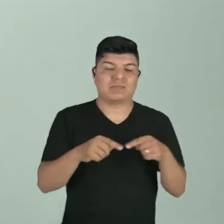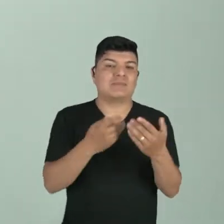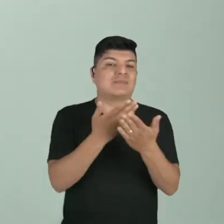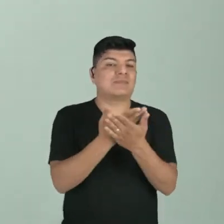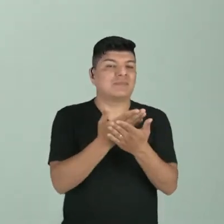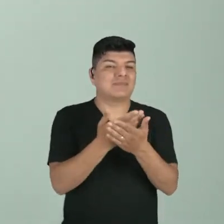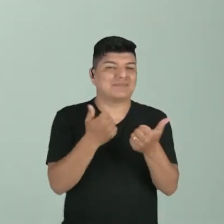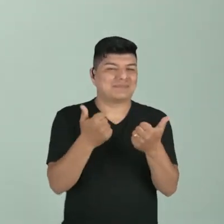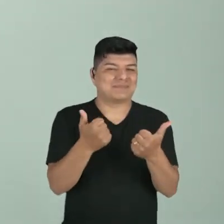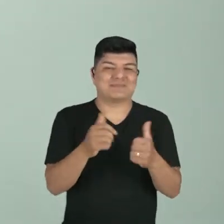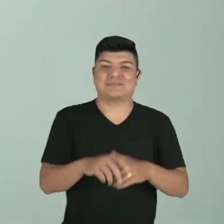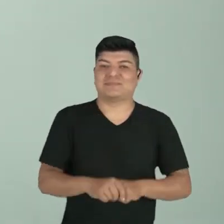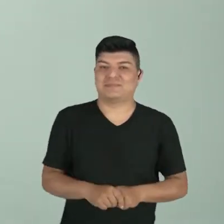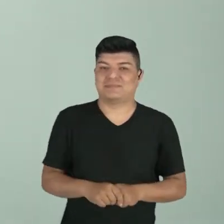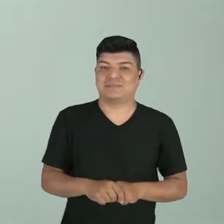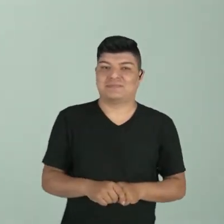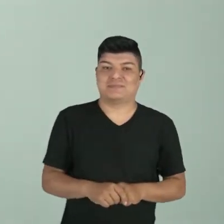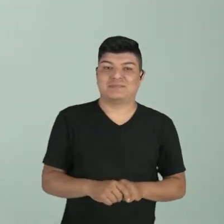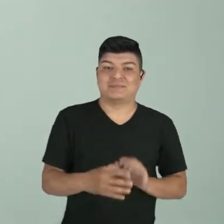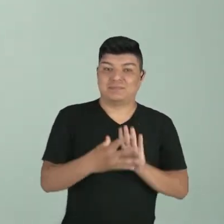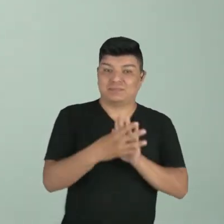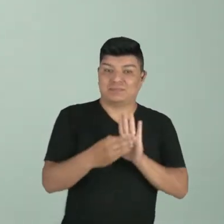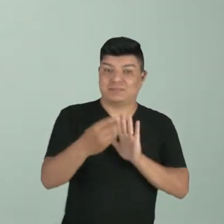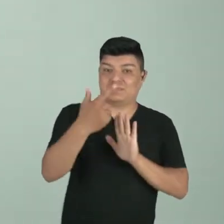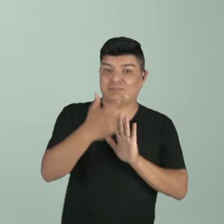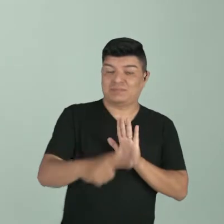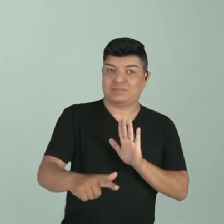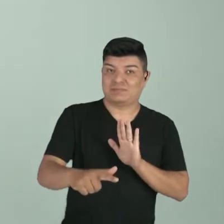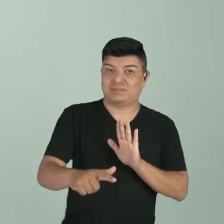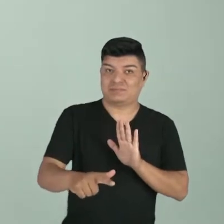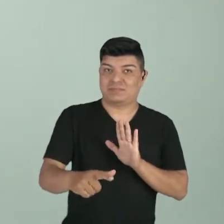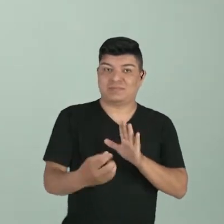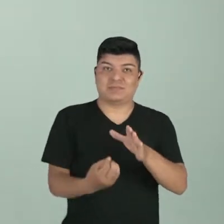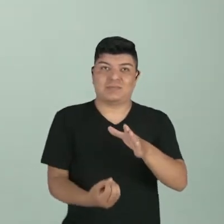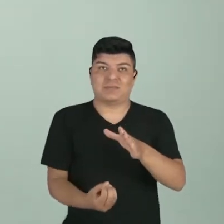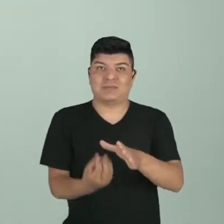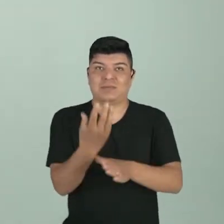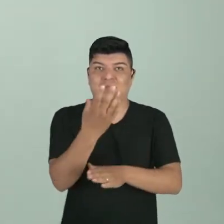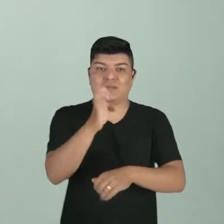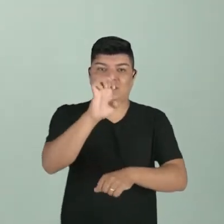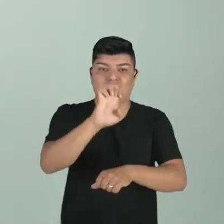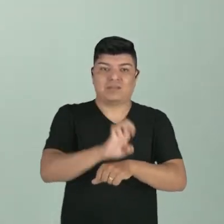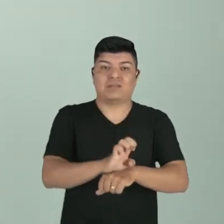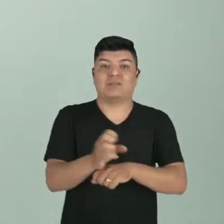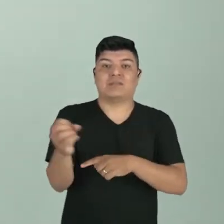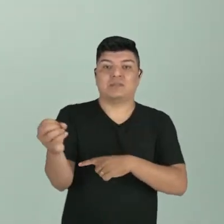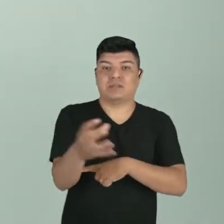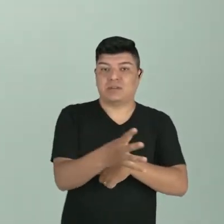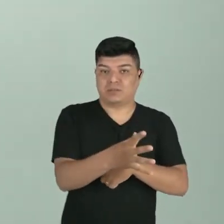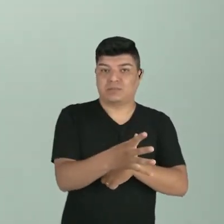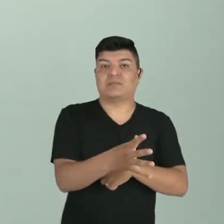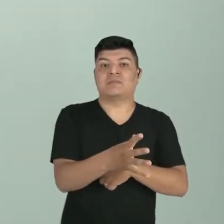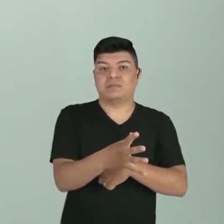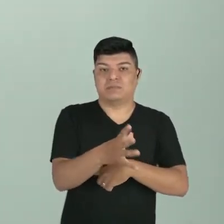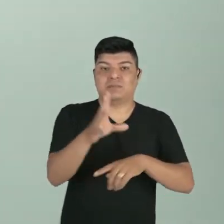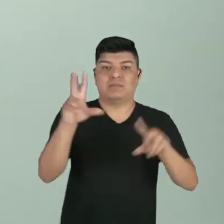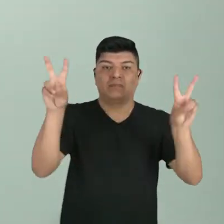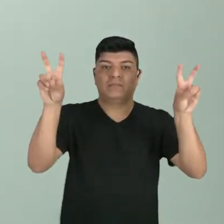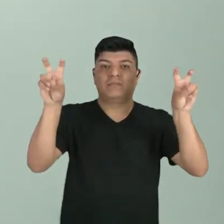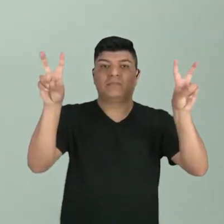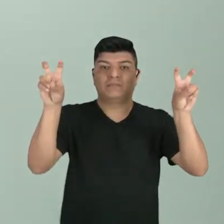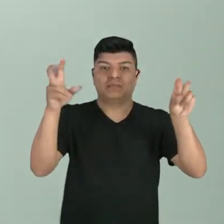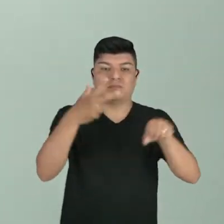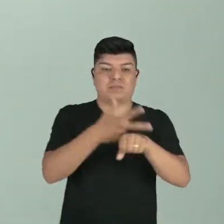aula. Vamos lá? Repetindo, só mais uma vez, formação do Estado moderno é o tema desta